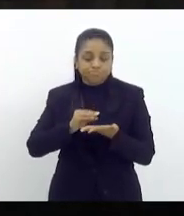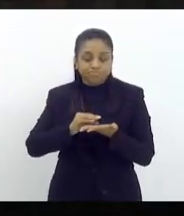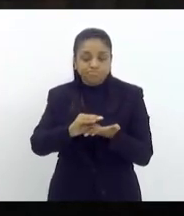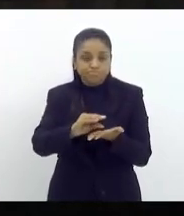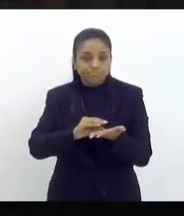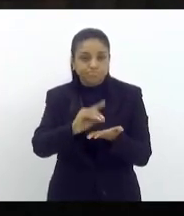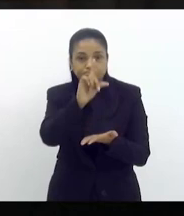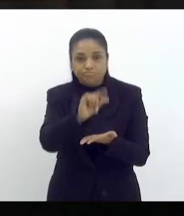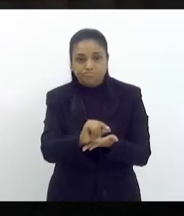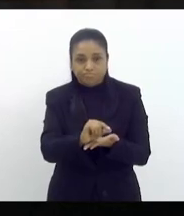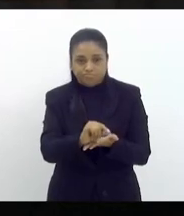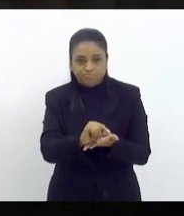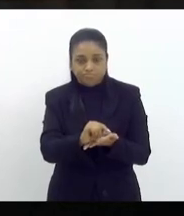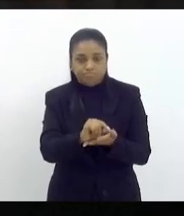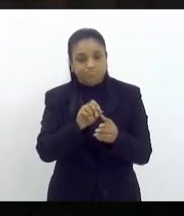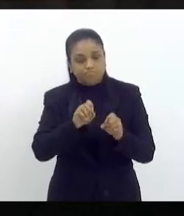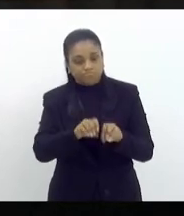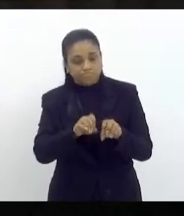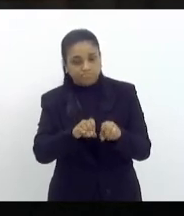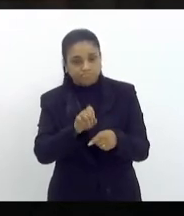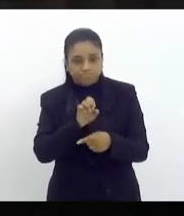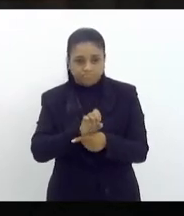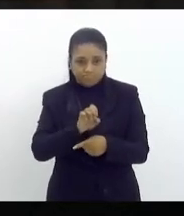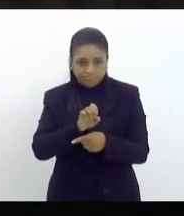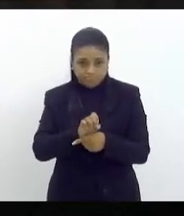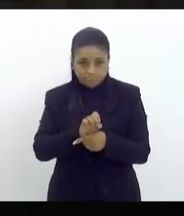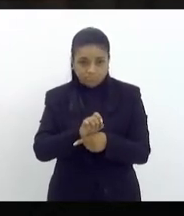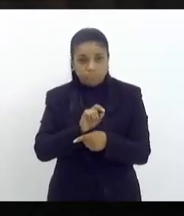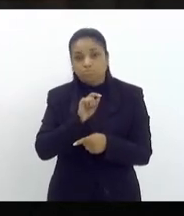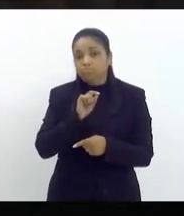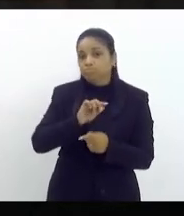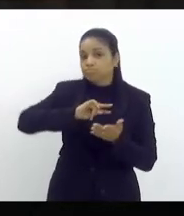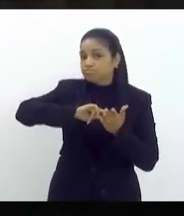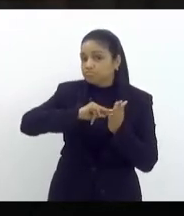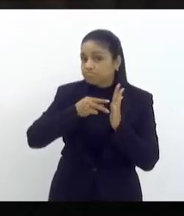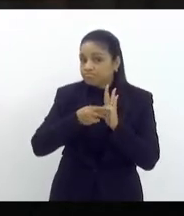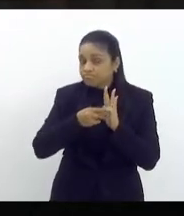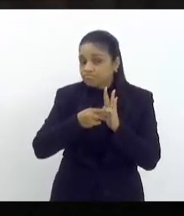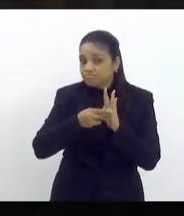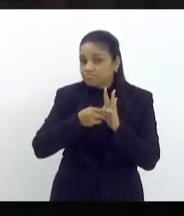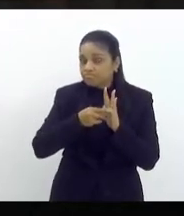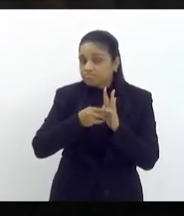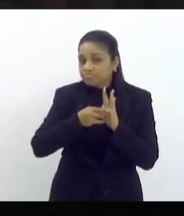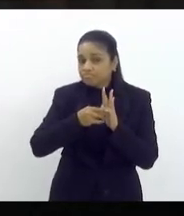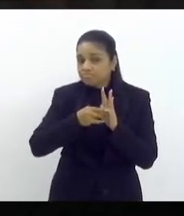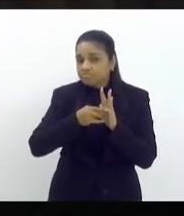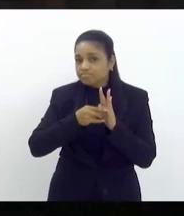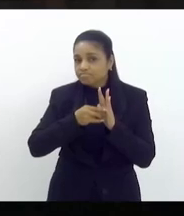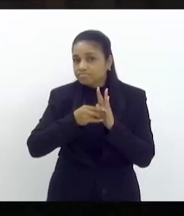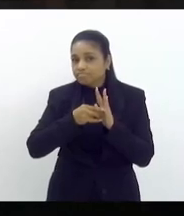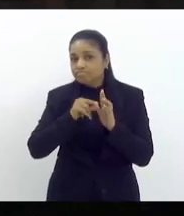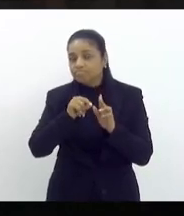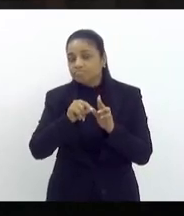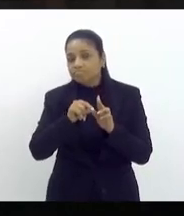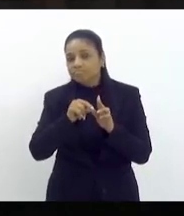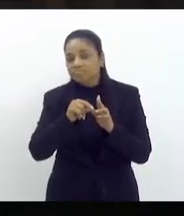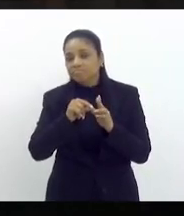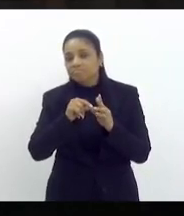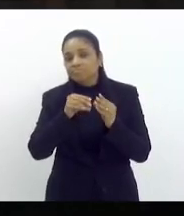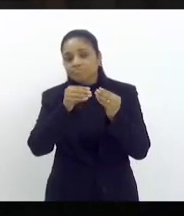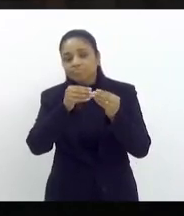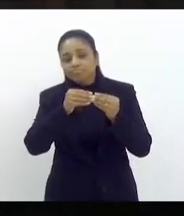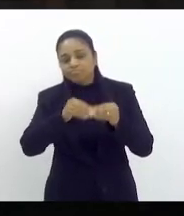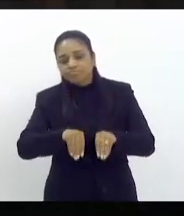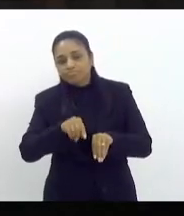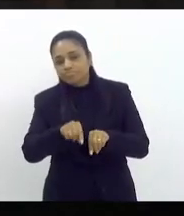menos investimento na educação estadual é nós estarmos sucateando as escolas do